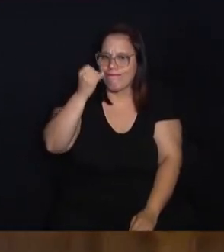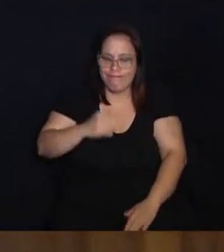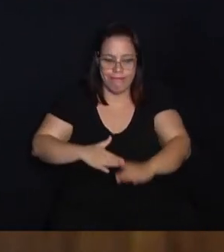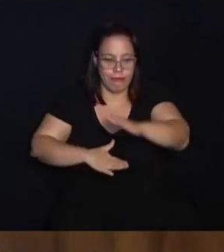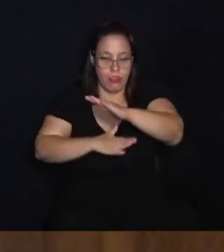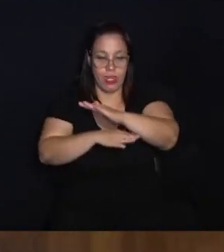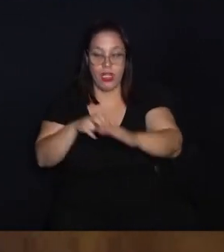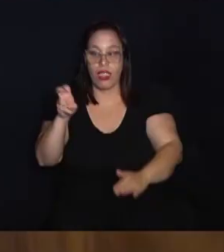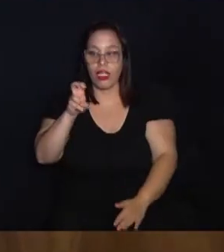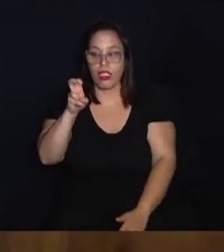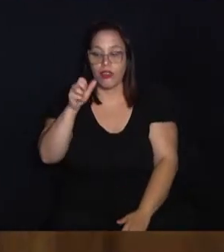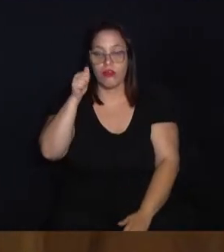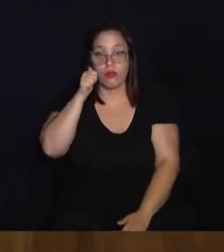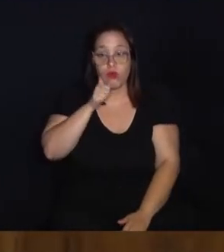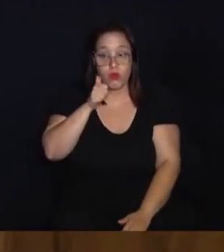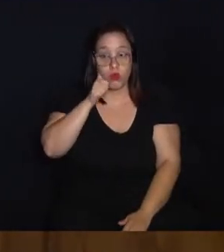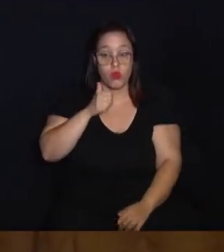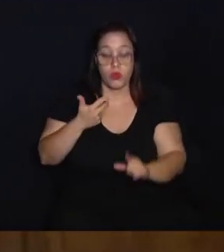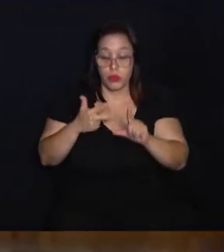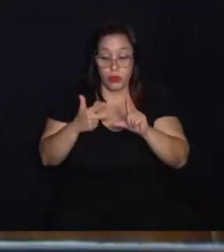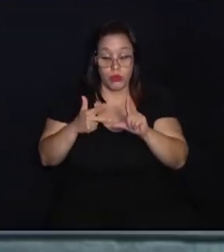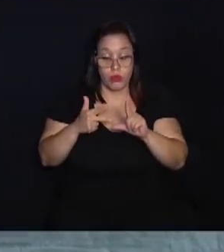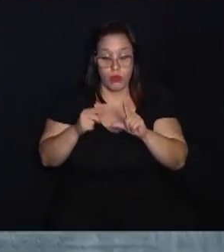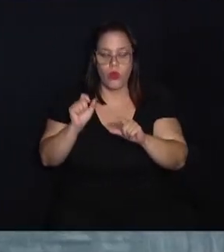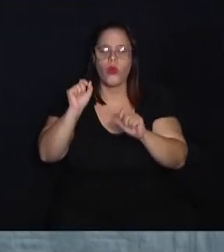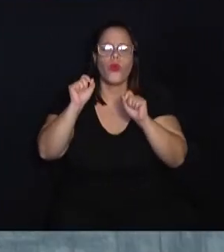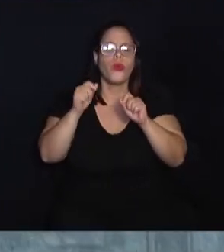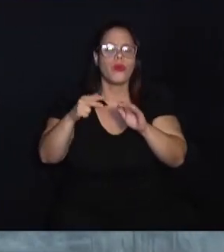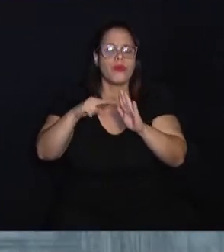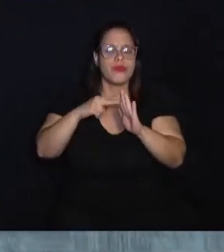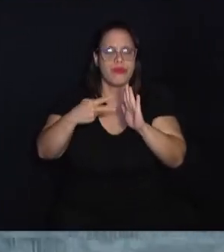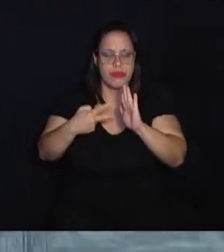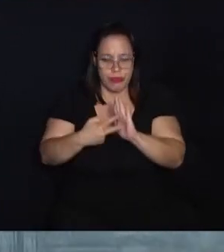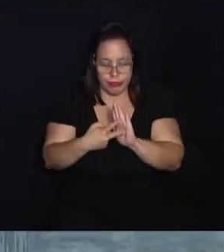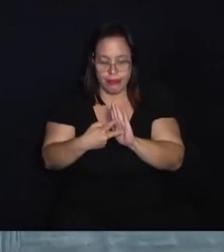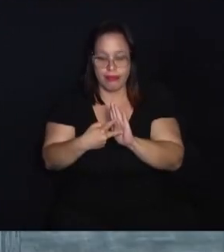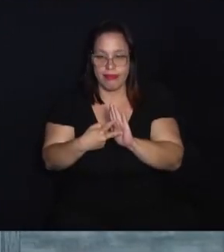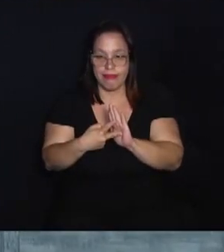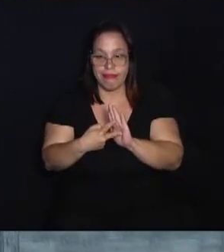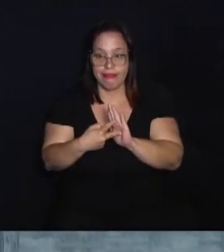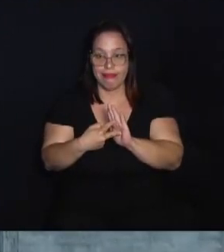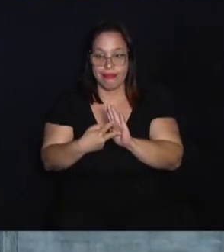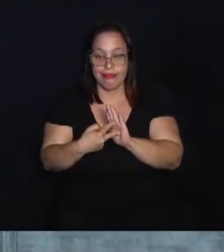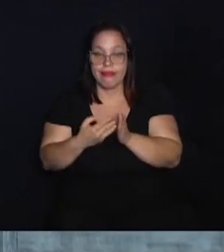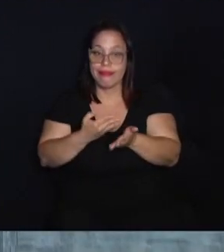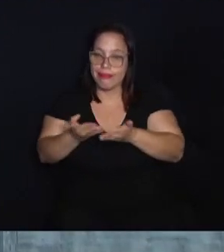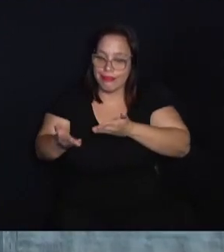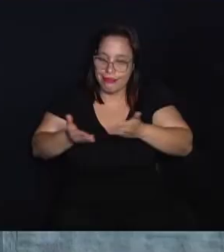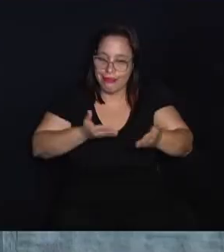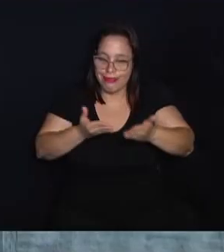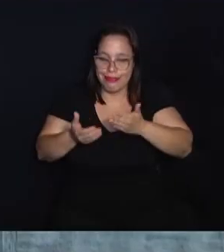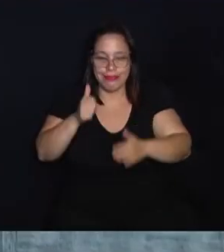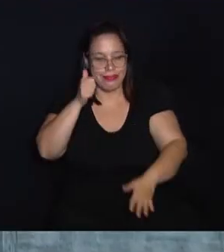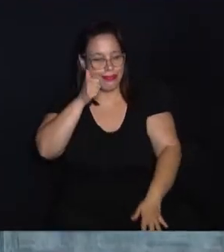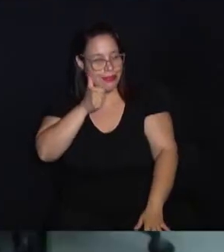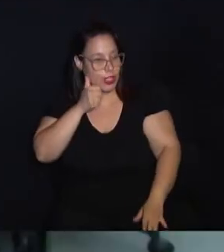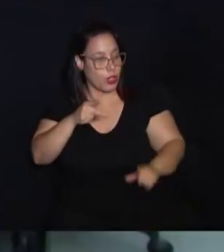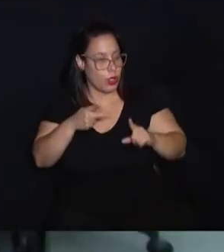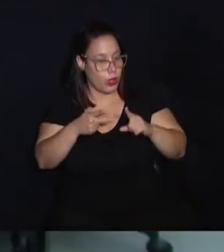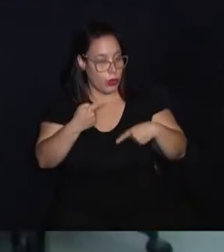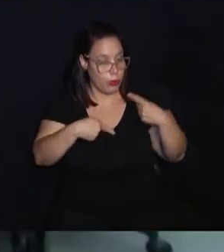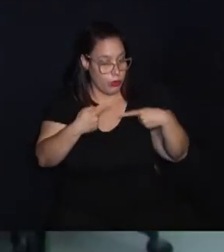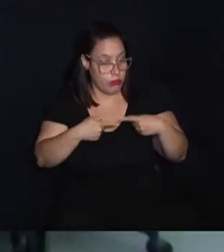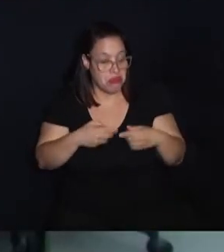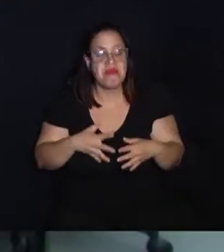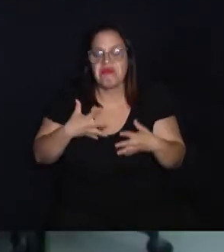5 mulheres no Legislativo, o que significa uma tendência da participação feminina na política. É